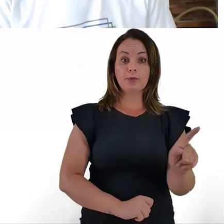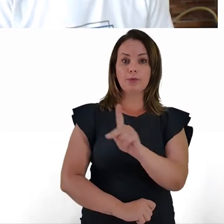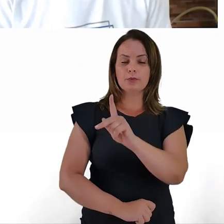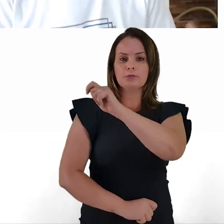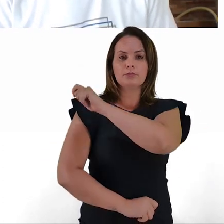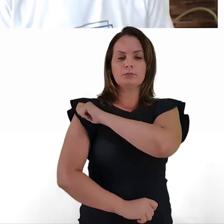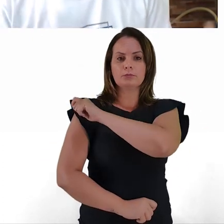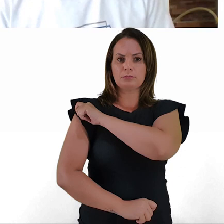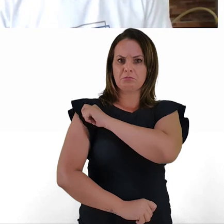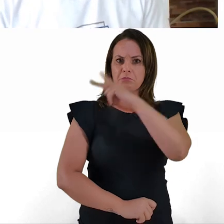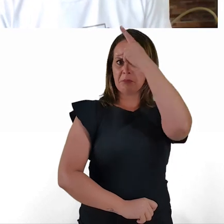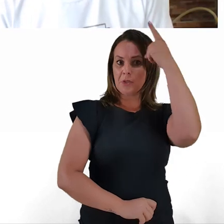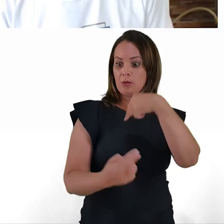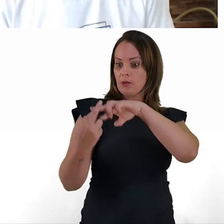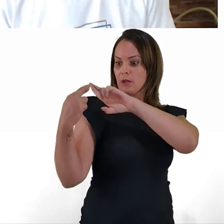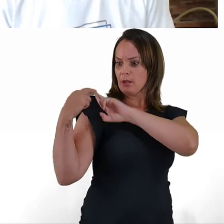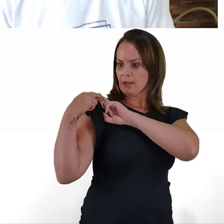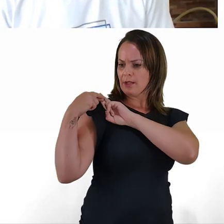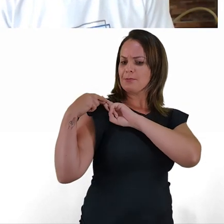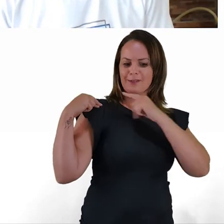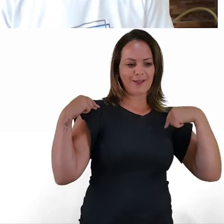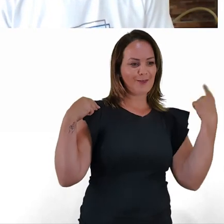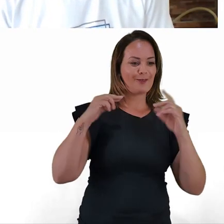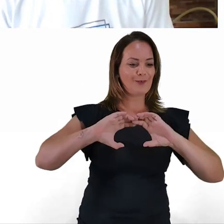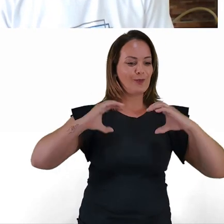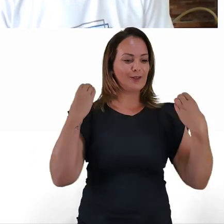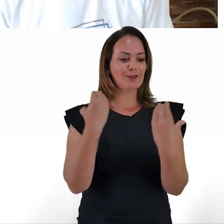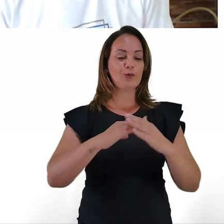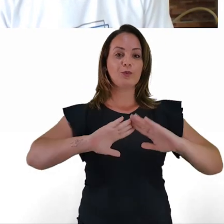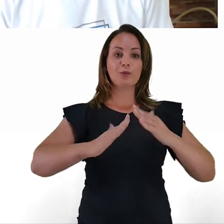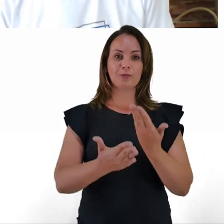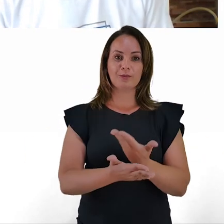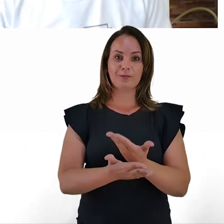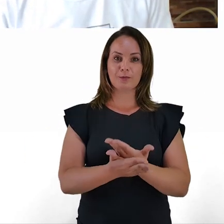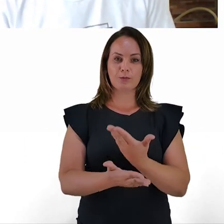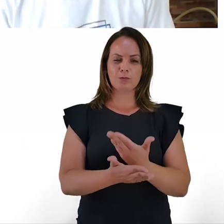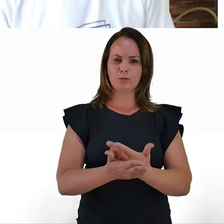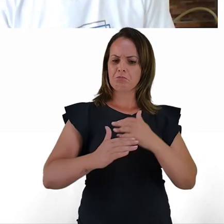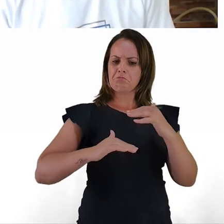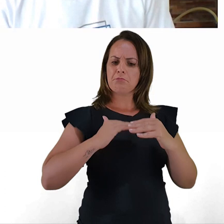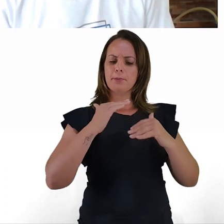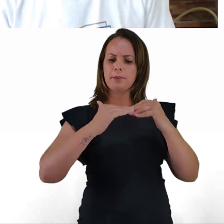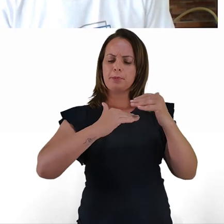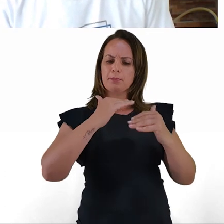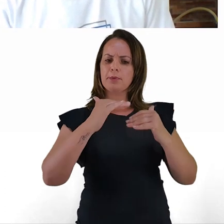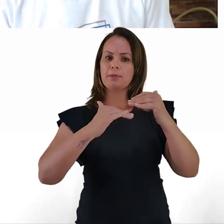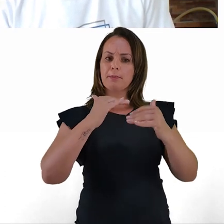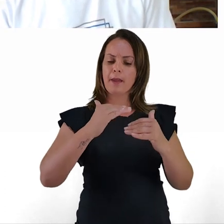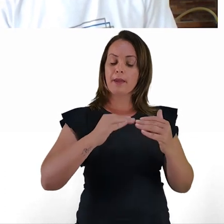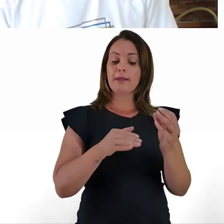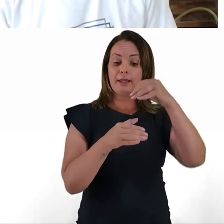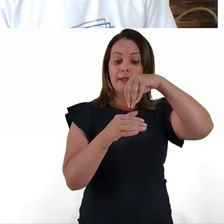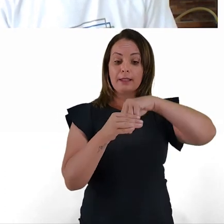dos alunos, dos responsáveis da comunidade escolar toda, para construir esse processo dentro das